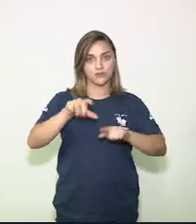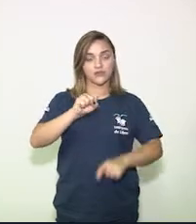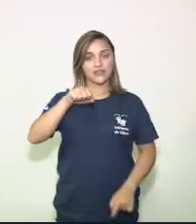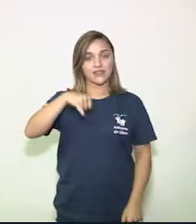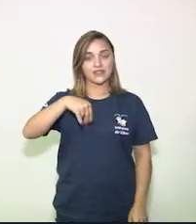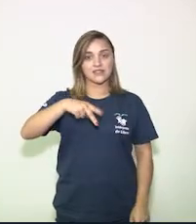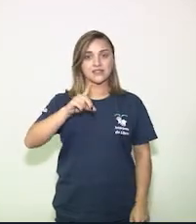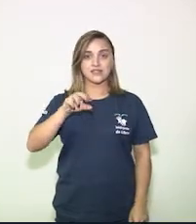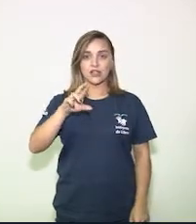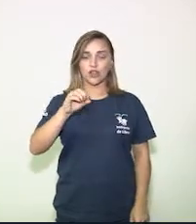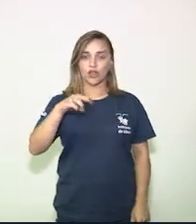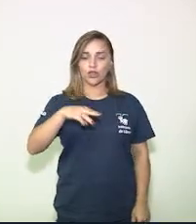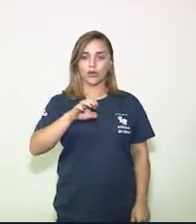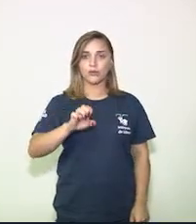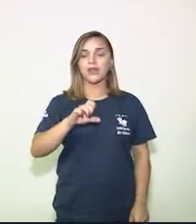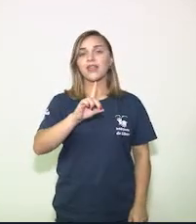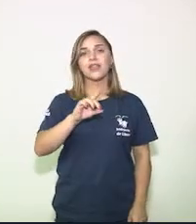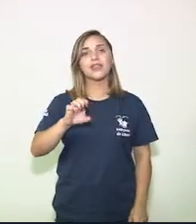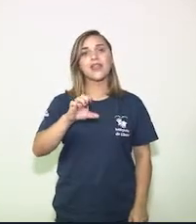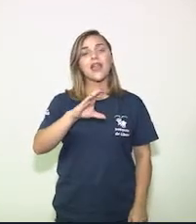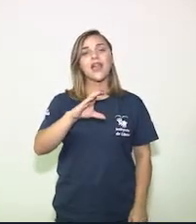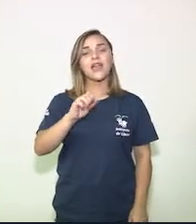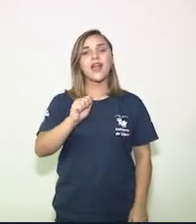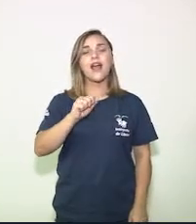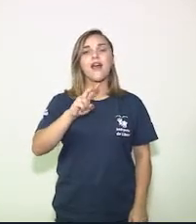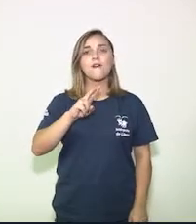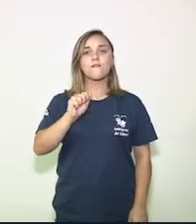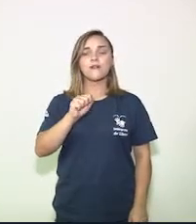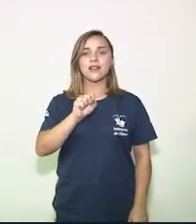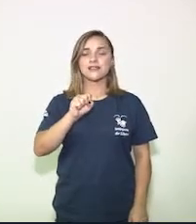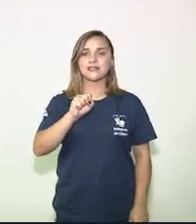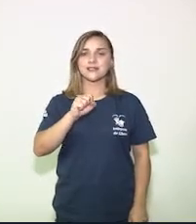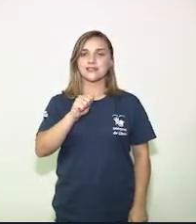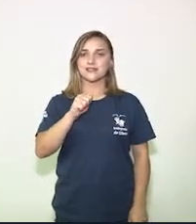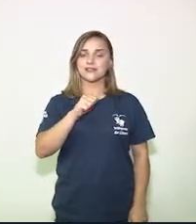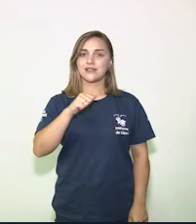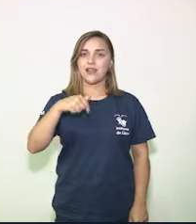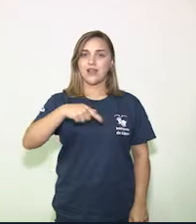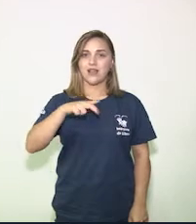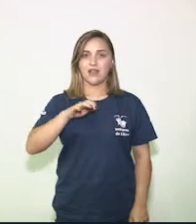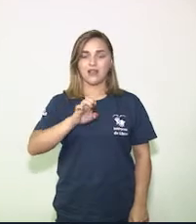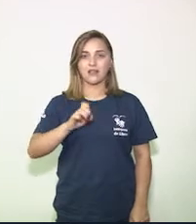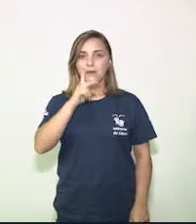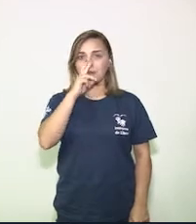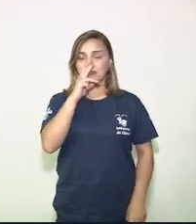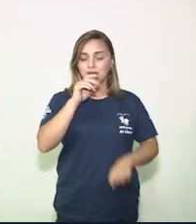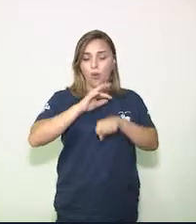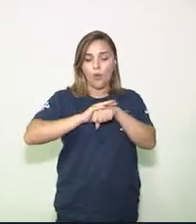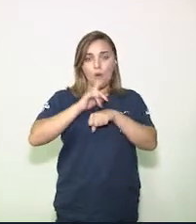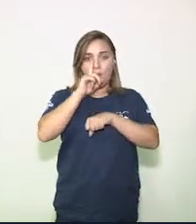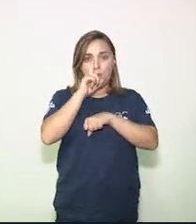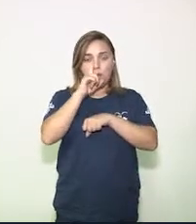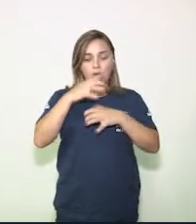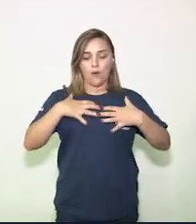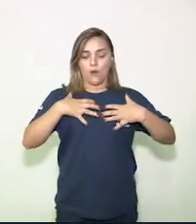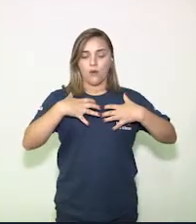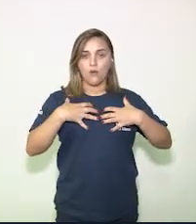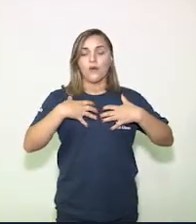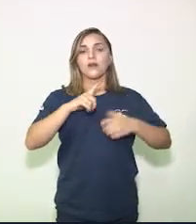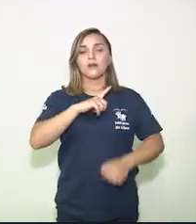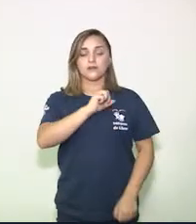de Kawasaki, que também se caracteriza por uma vasculite, uma doença inflamatória grave, que tem lesão